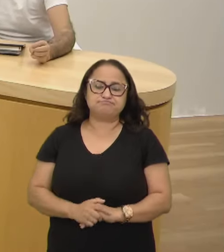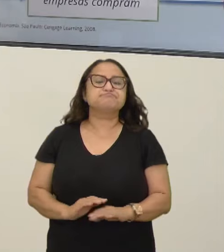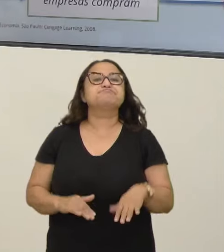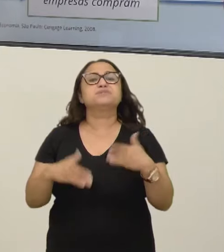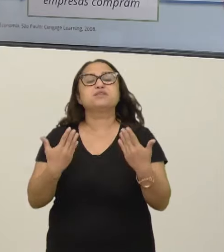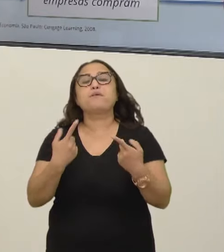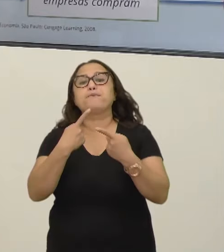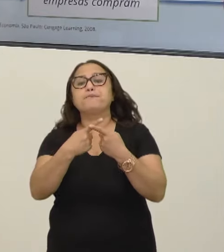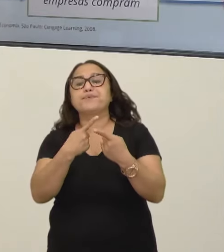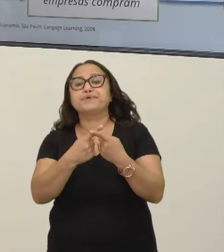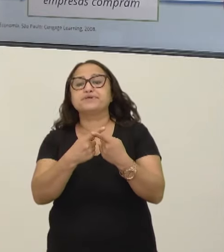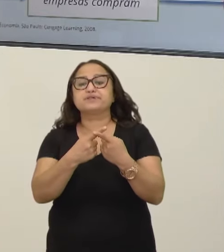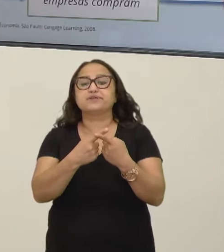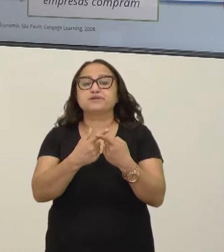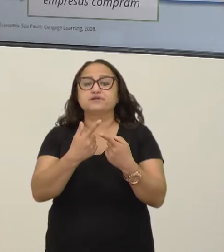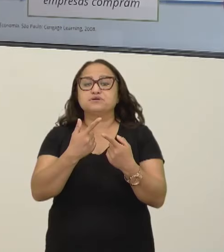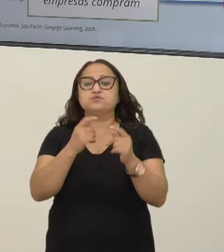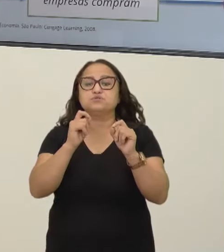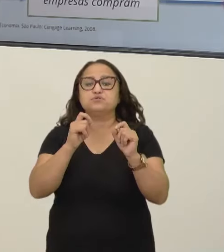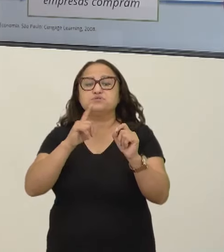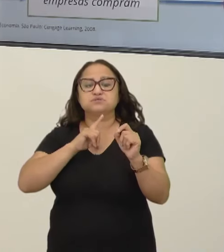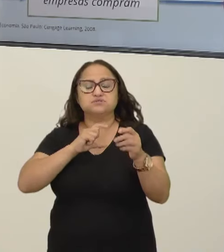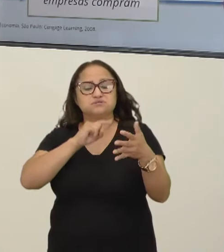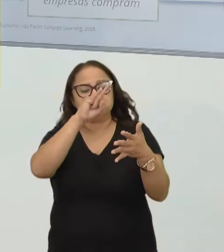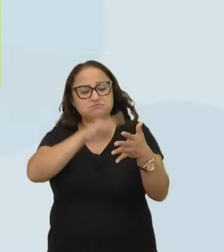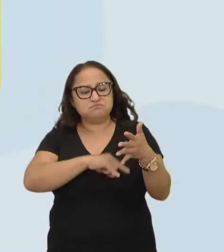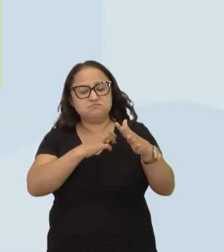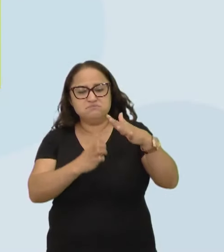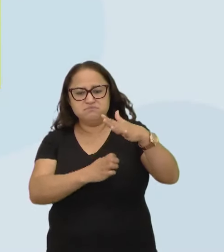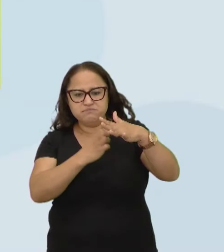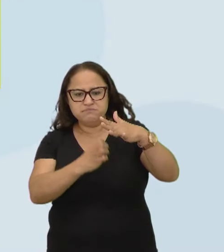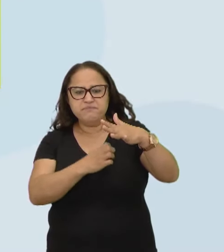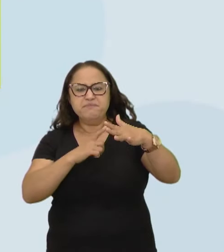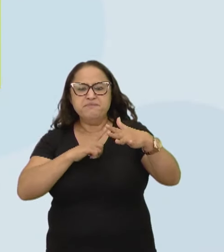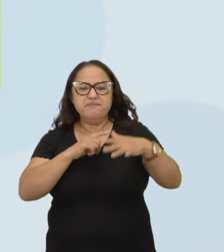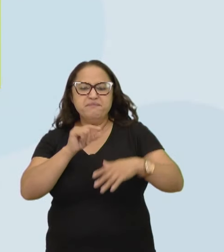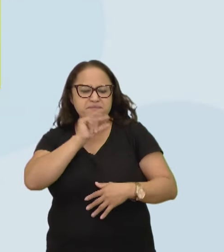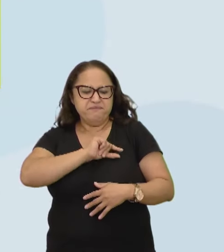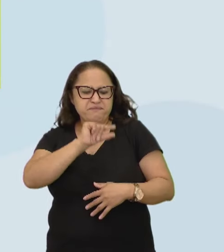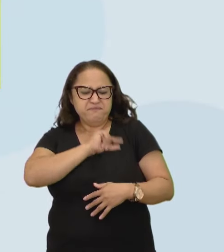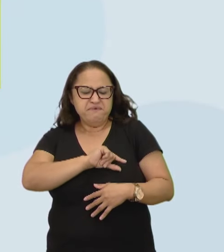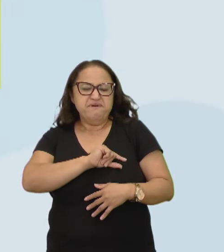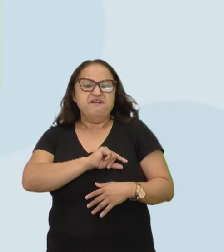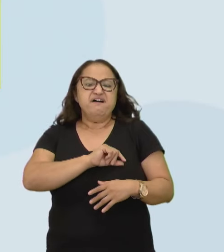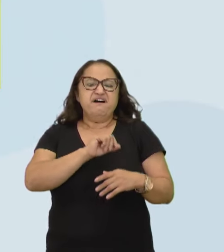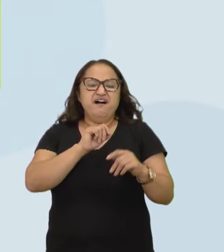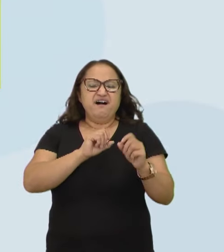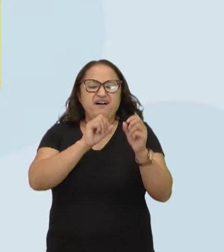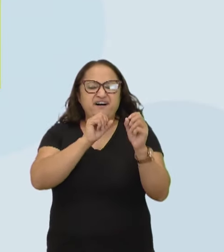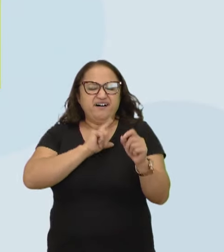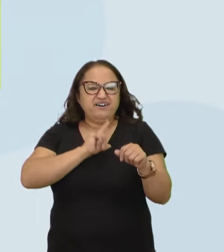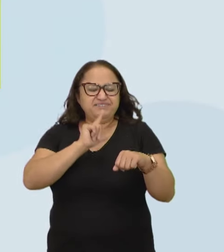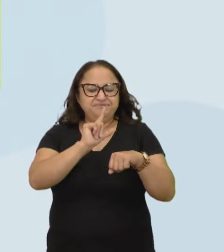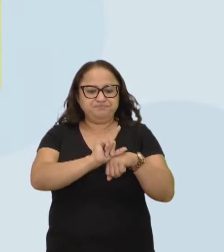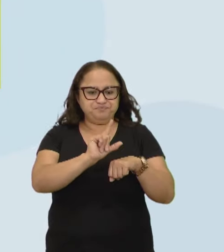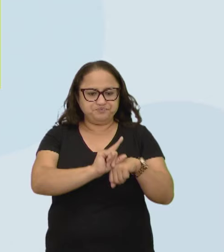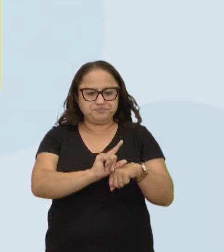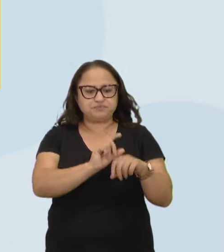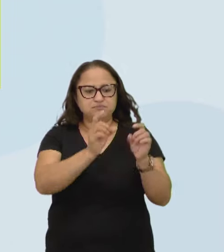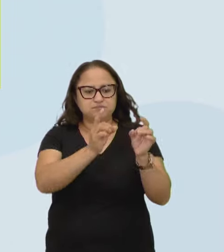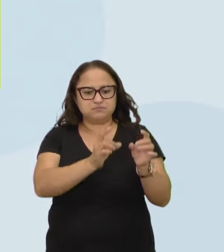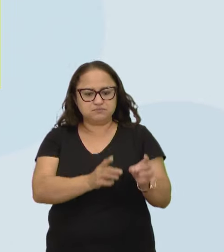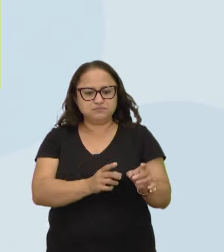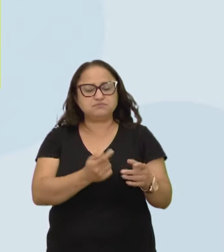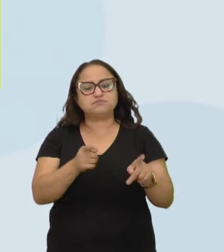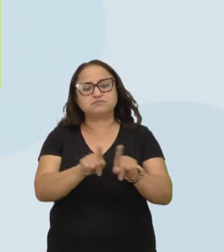quê? Porque as receitas das empresas acabam virando salários, aluguéis e lucros que vão para as famílias. As